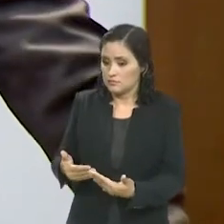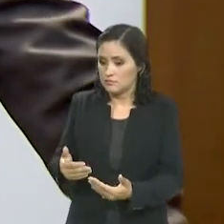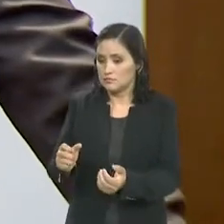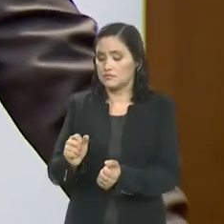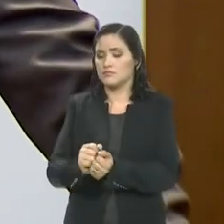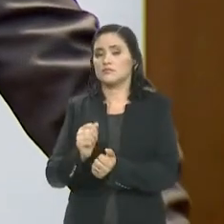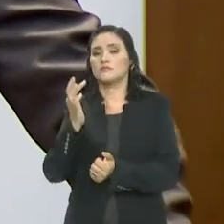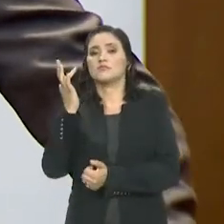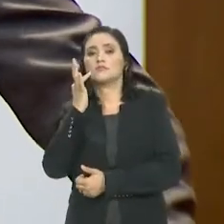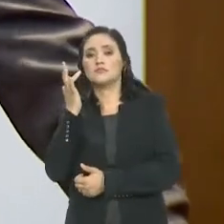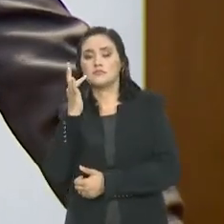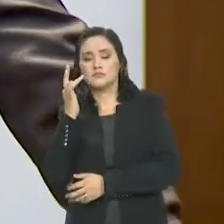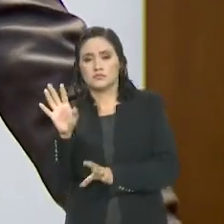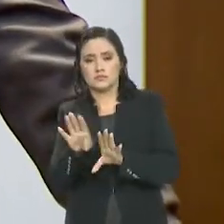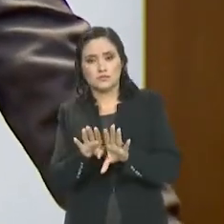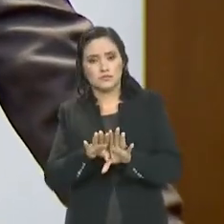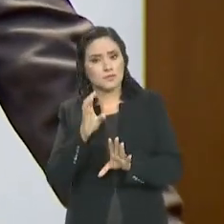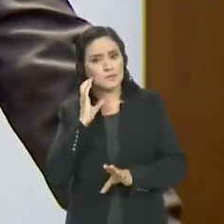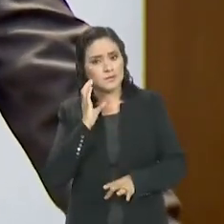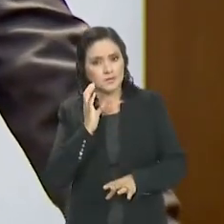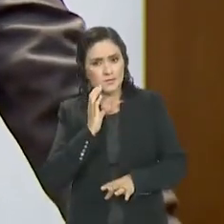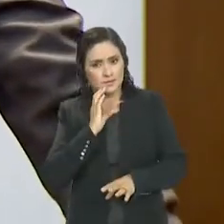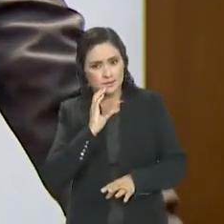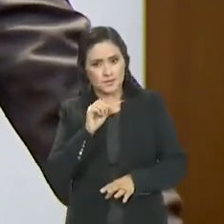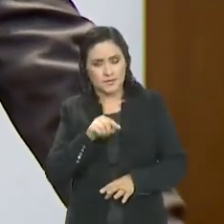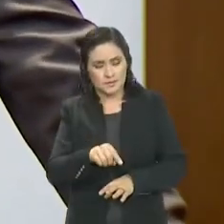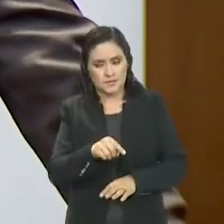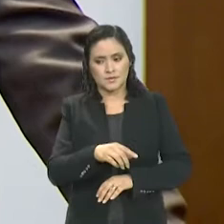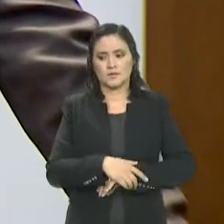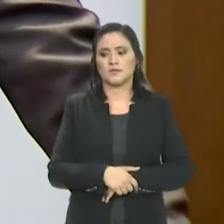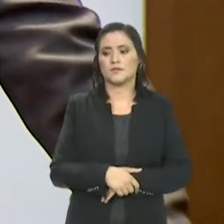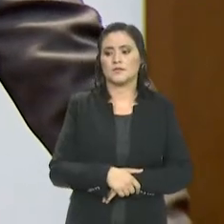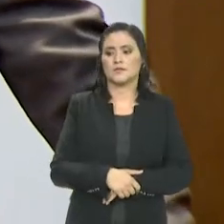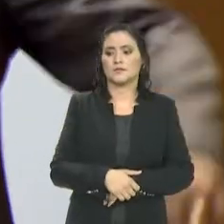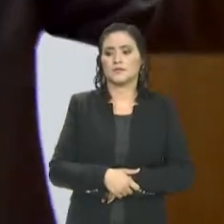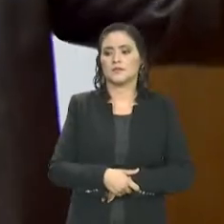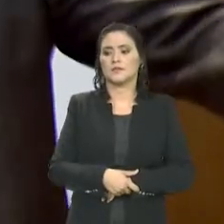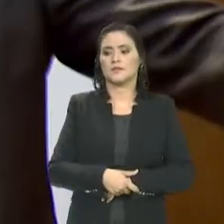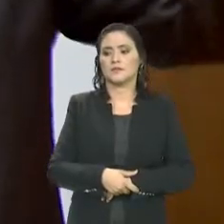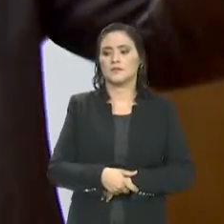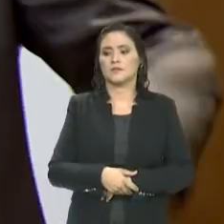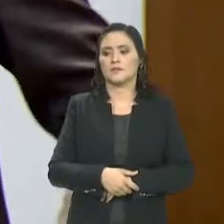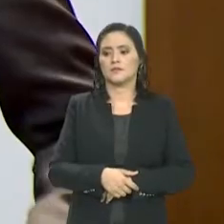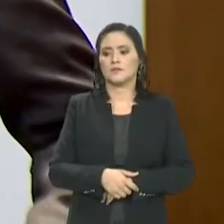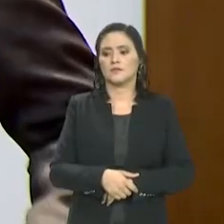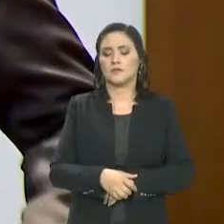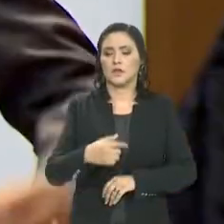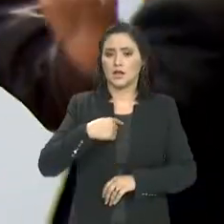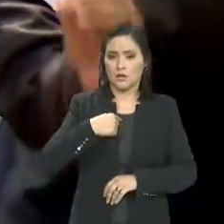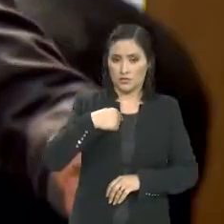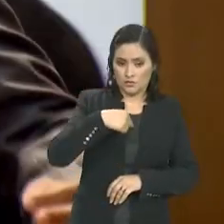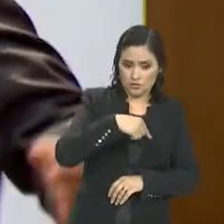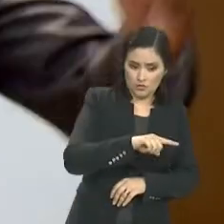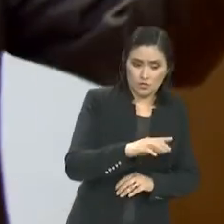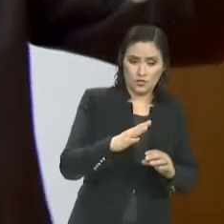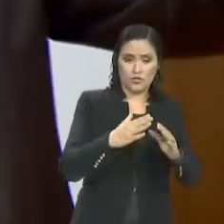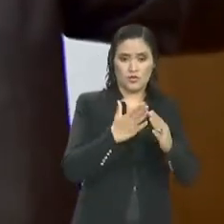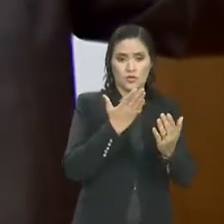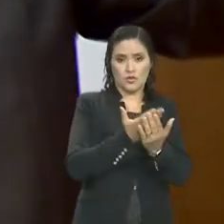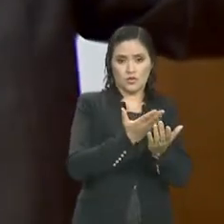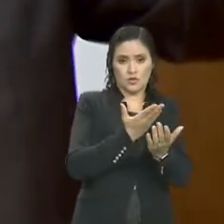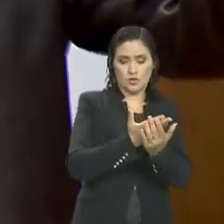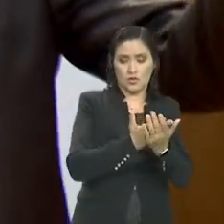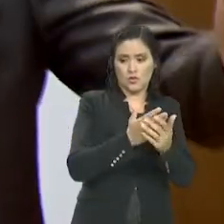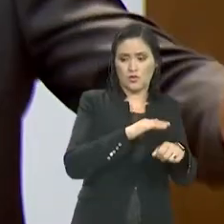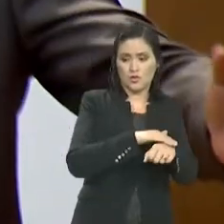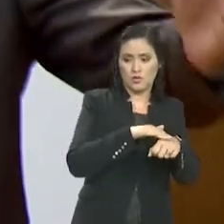e Brandão, à época, nas tratativas para essa areninha para a Imperatriz, eu fui à escola, dialoguei com a